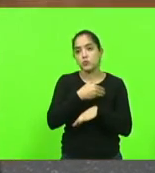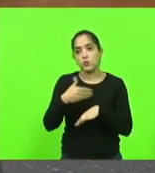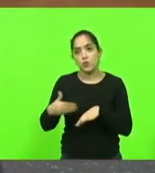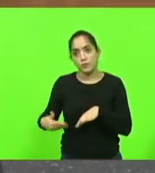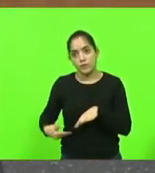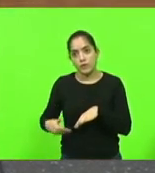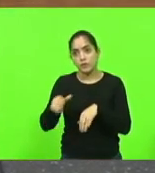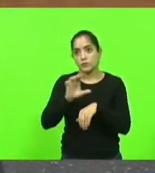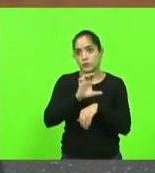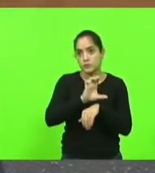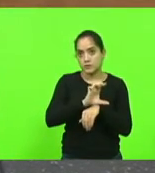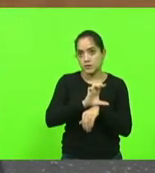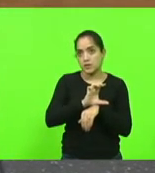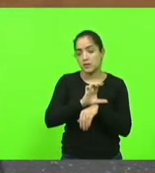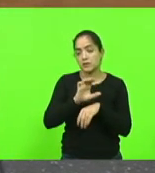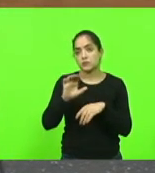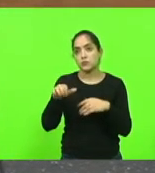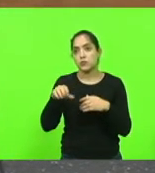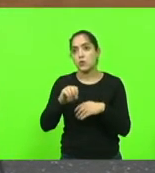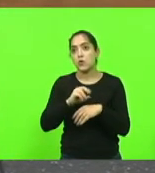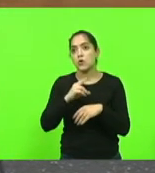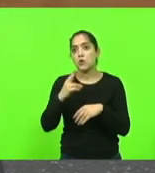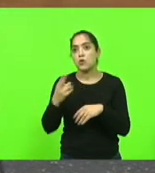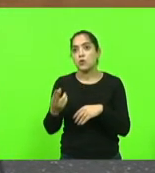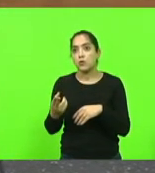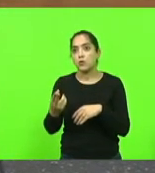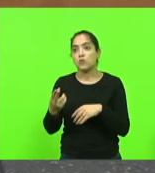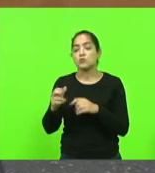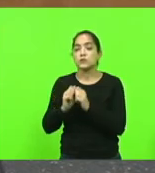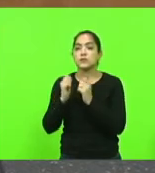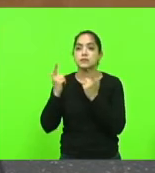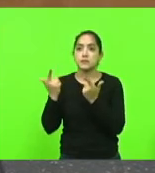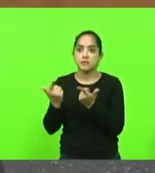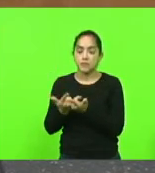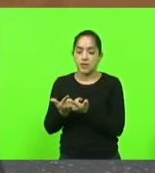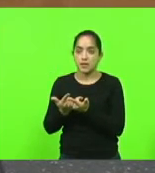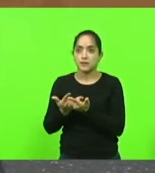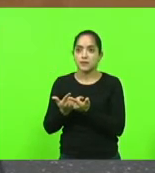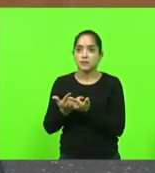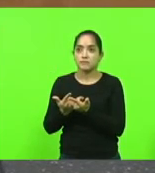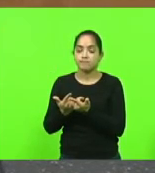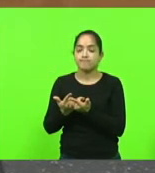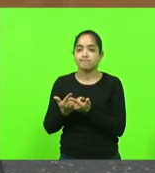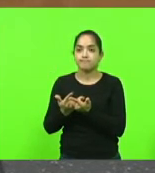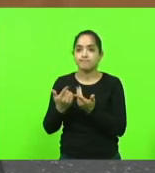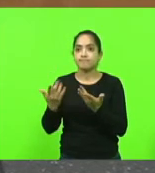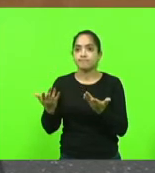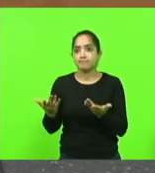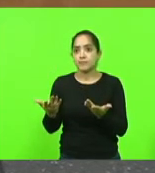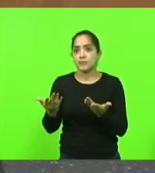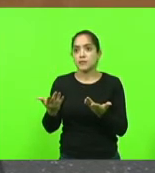estado, seja da Assembleia, que de forma quase